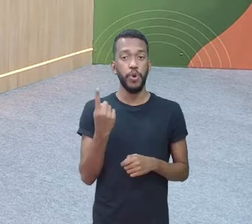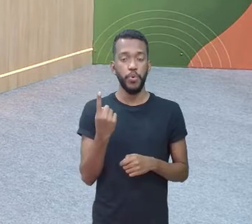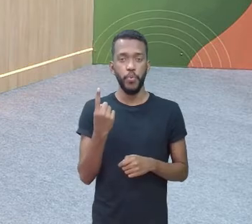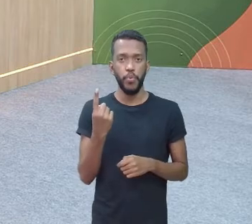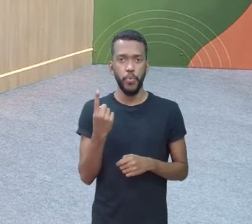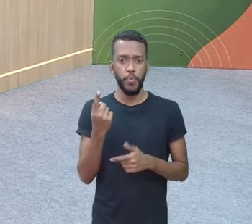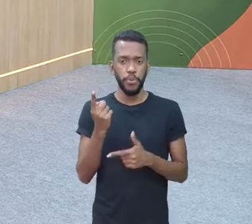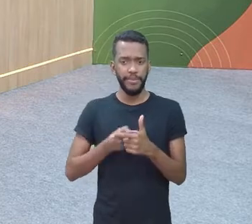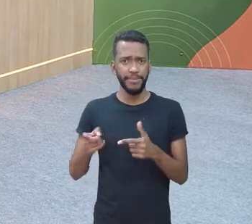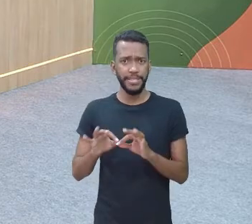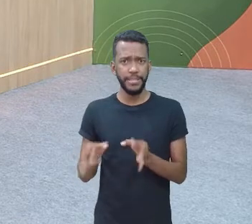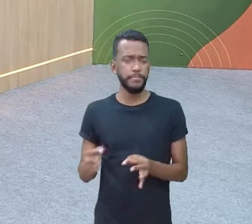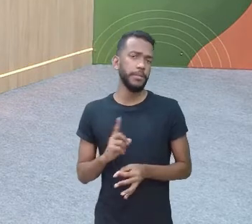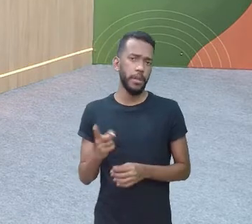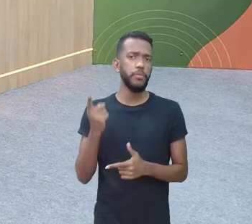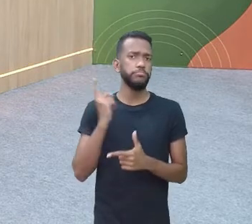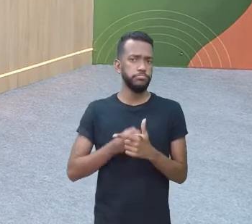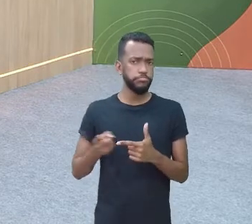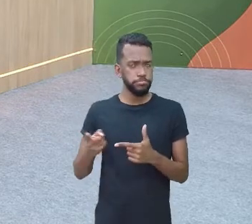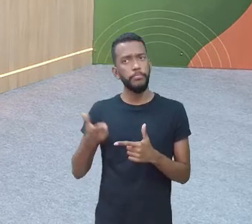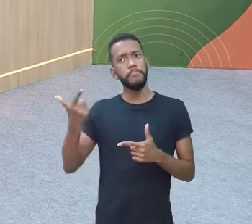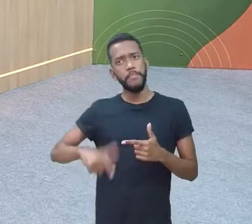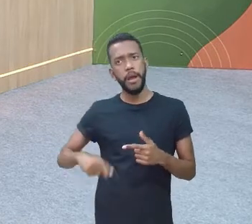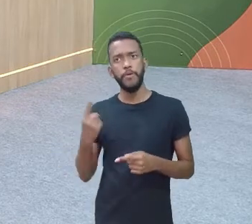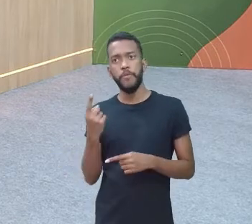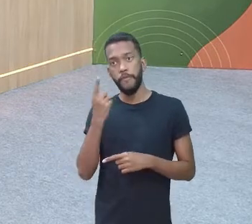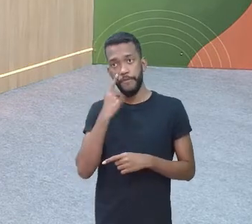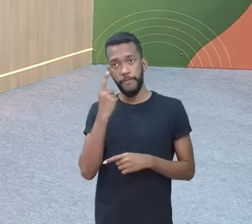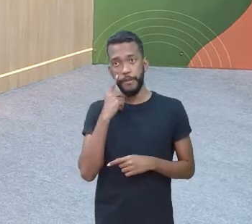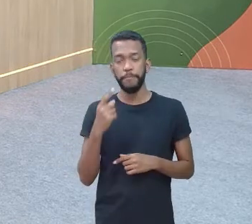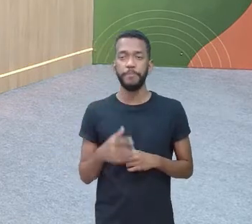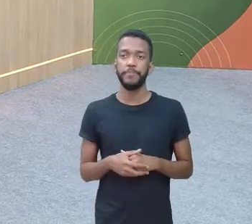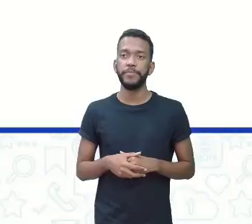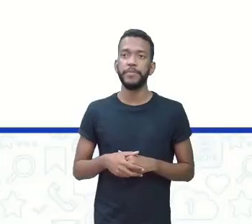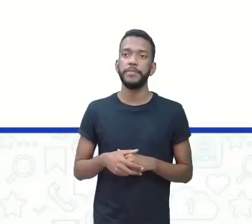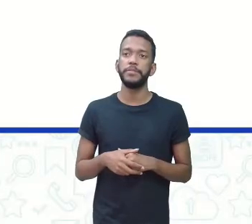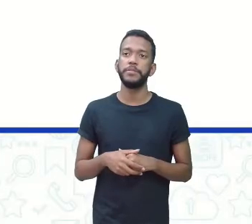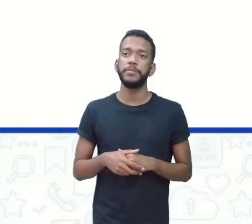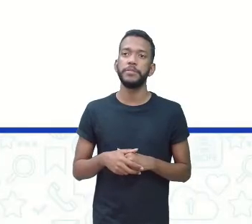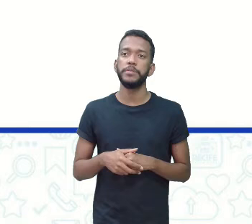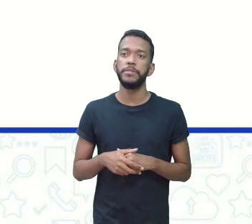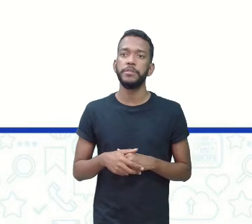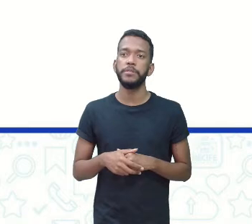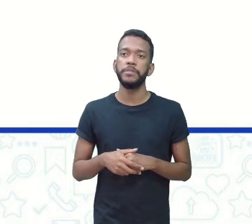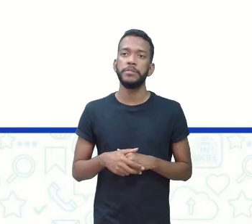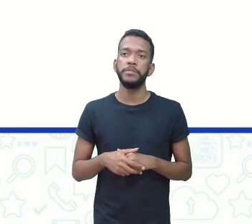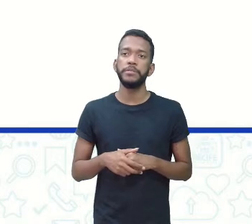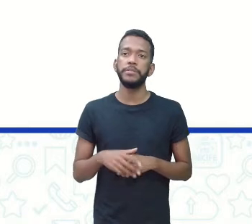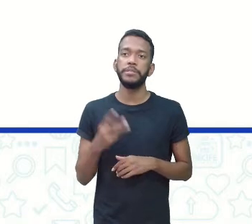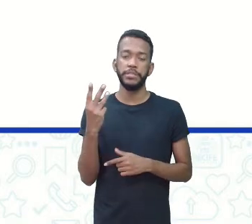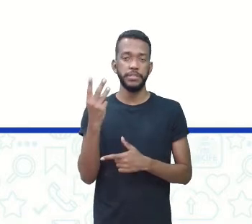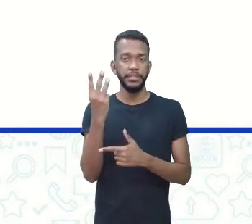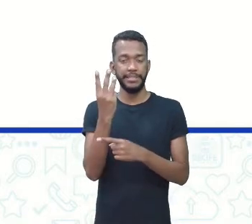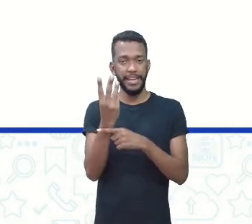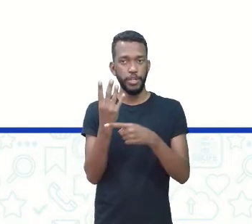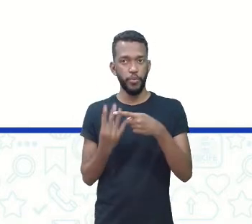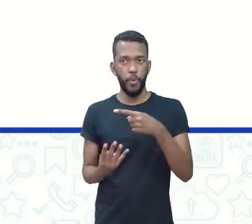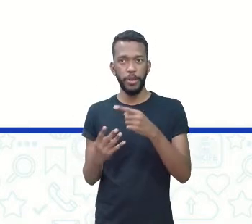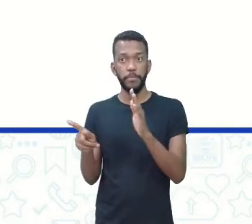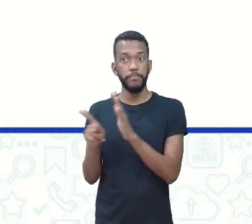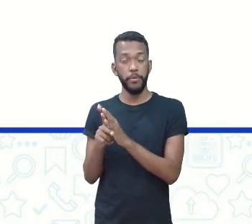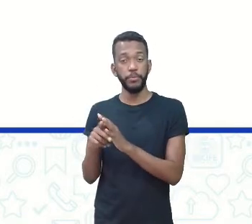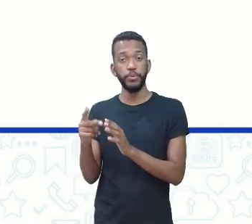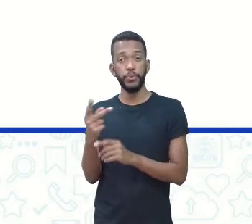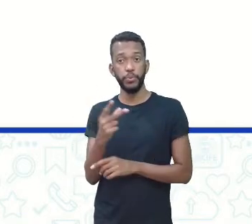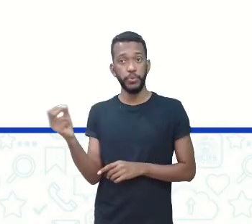operação. Como que a gente vai relacionar esses valores? Ó, eu preciso calcular quanto que é 3/4 de 200. Como que a